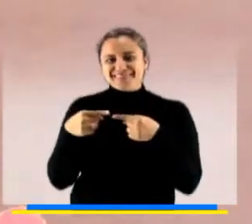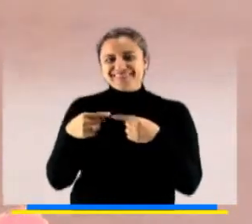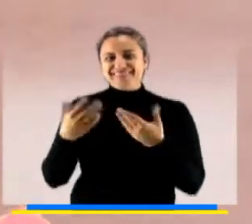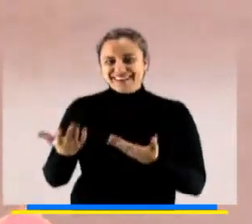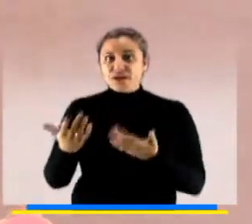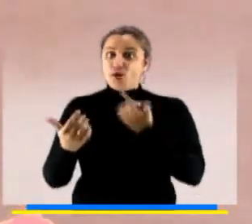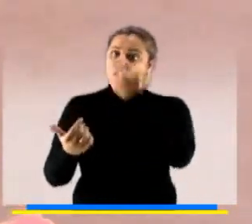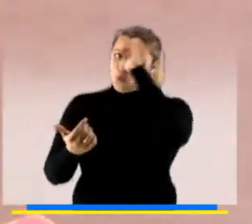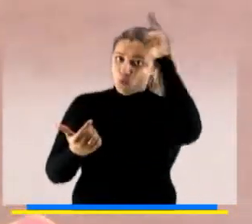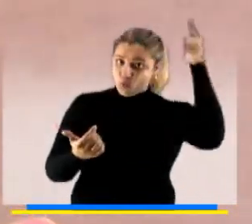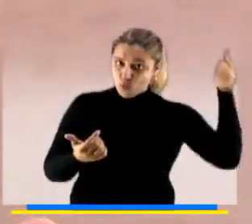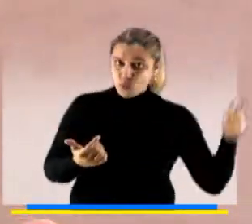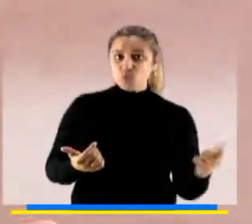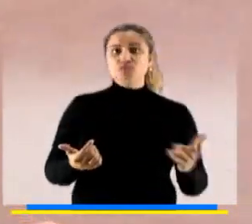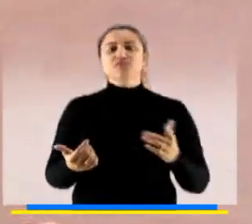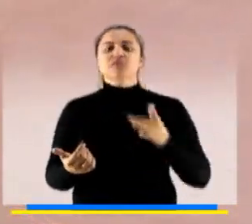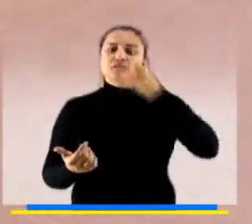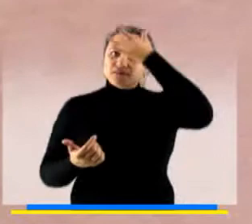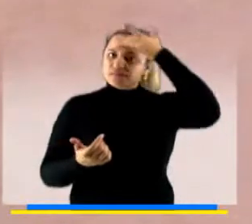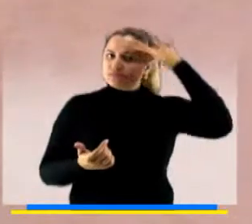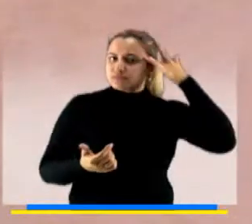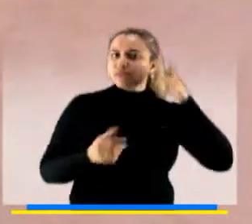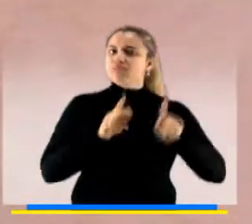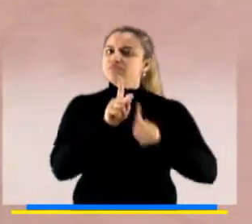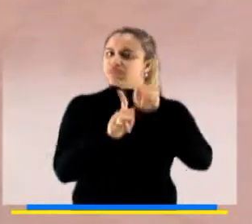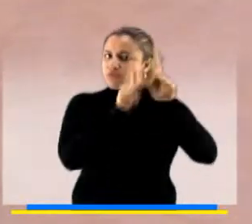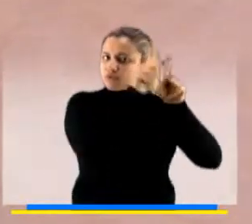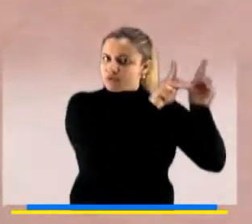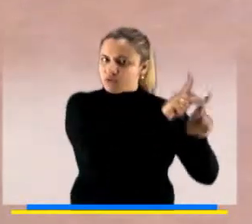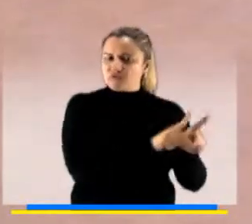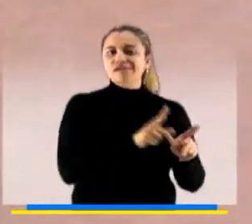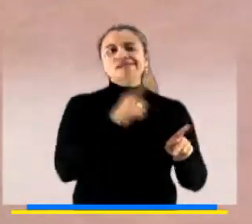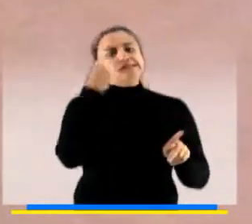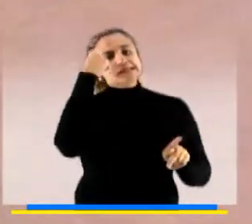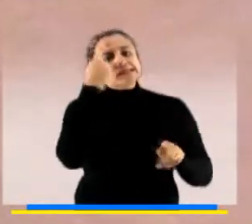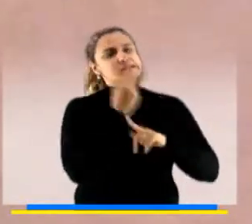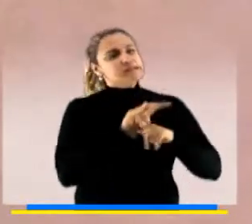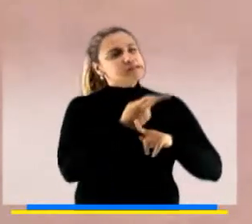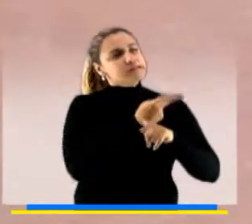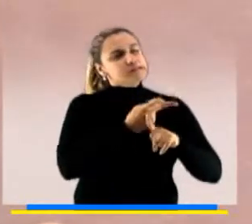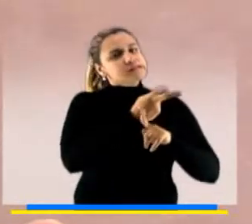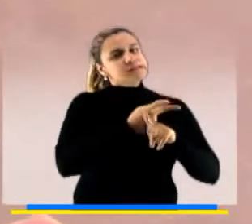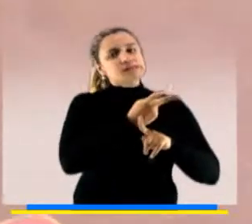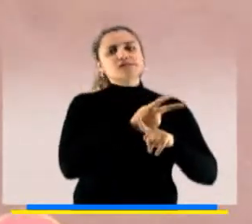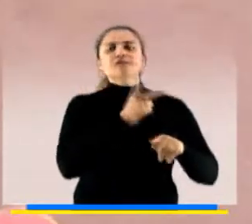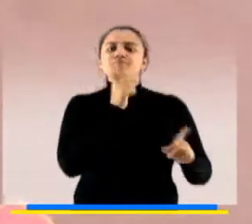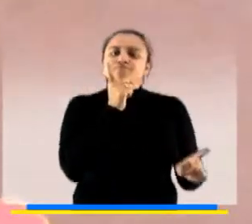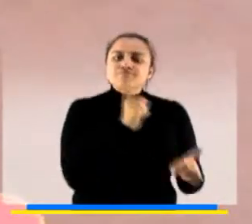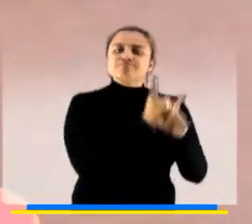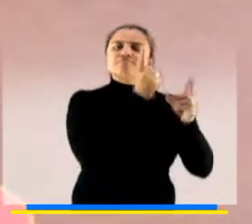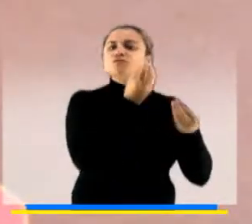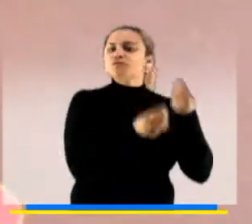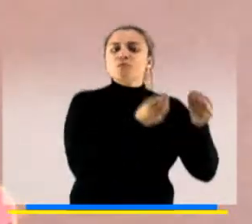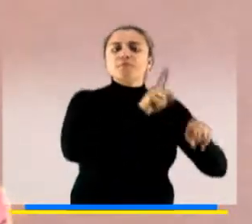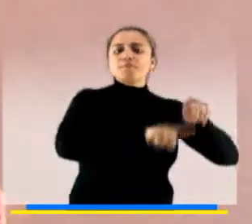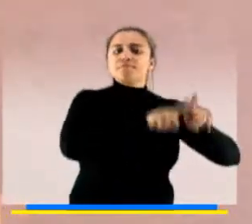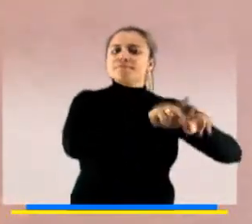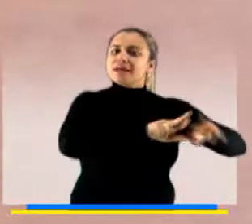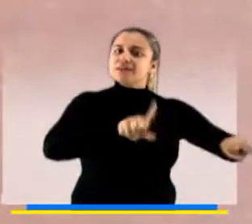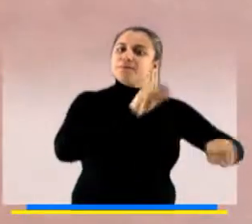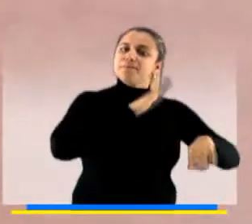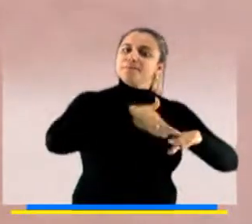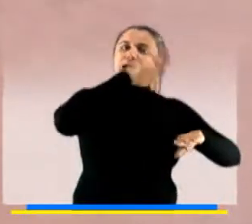outros lugares, os homens continuavam a procurar materiais mais duráveis e